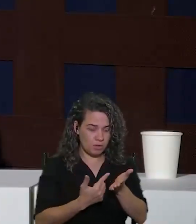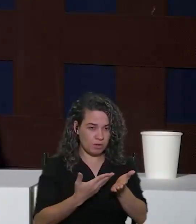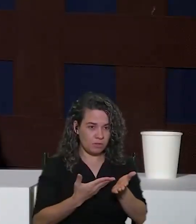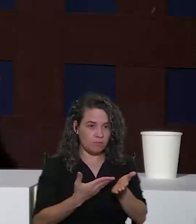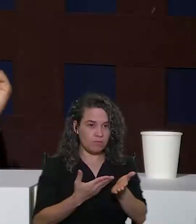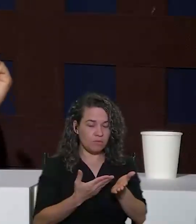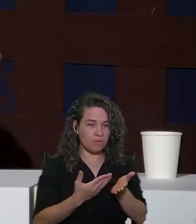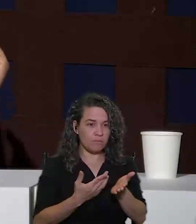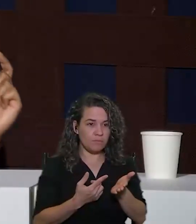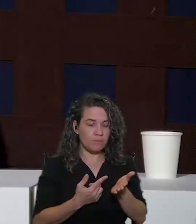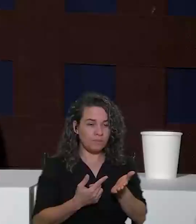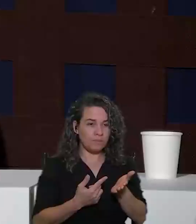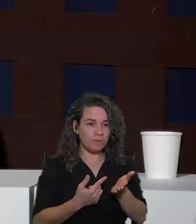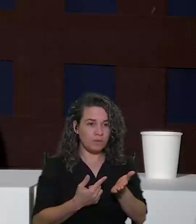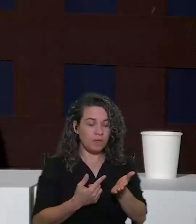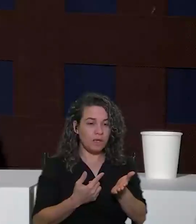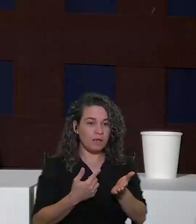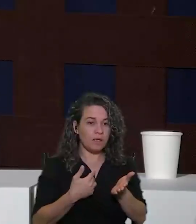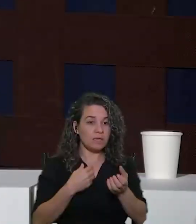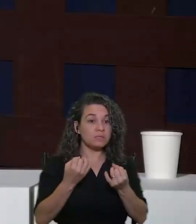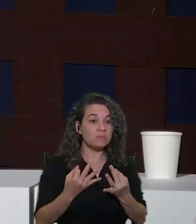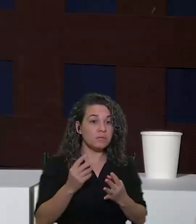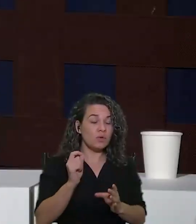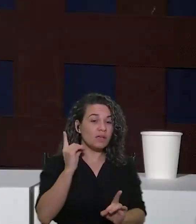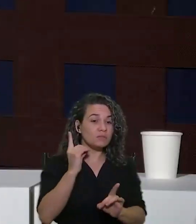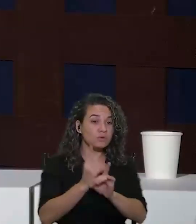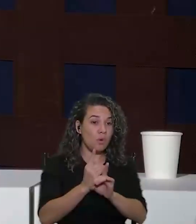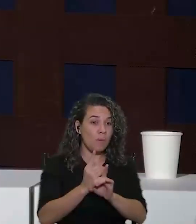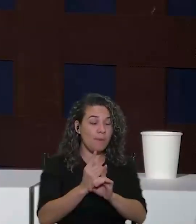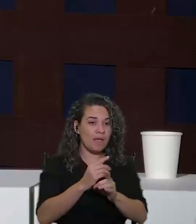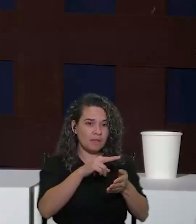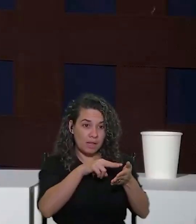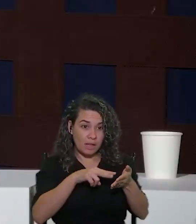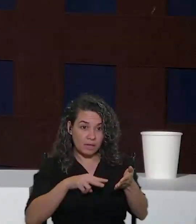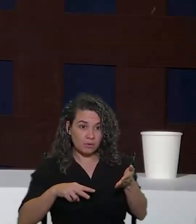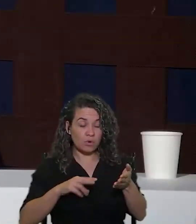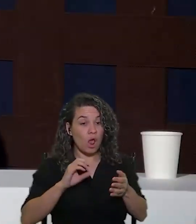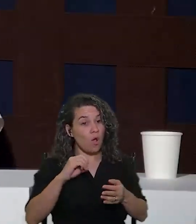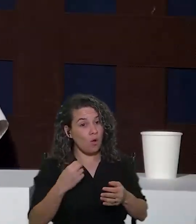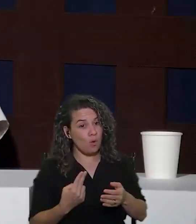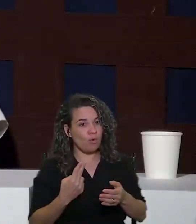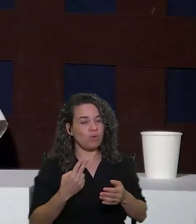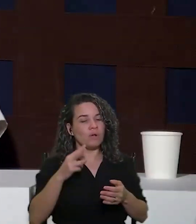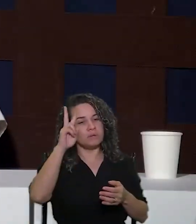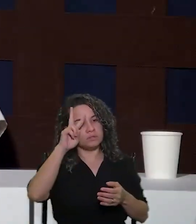que é um capítulo que fala sobre a descoberta da leitura ou a história de um afogamento.